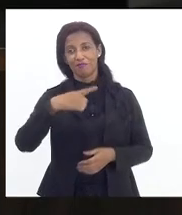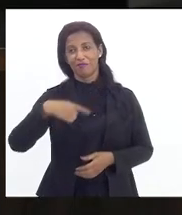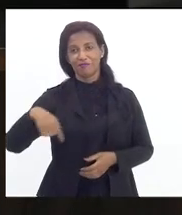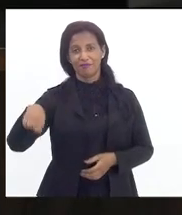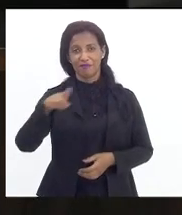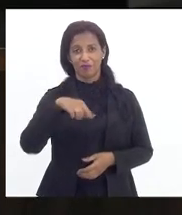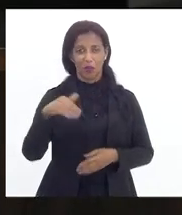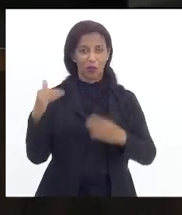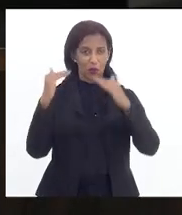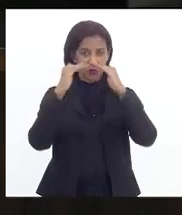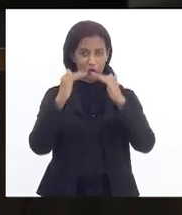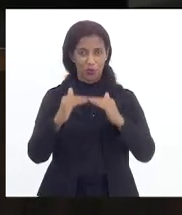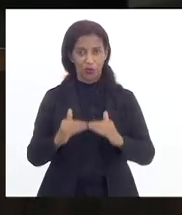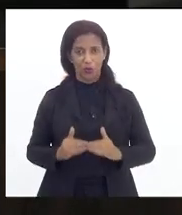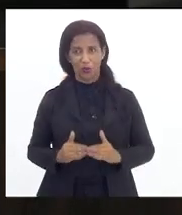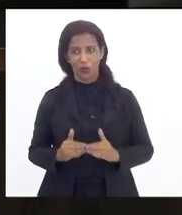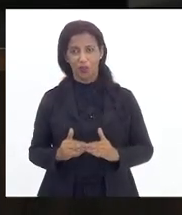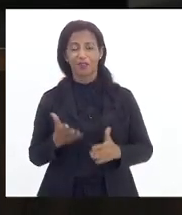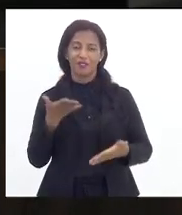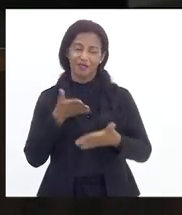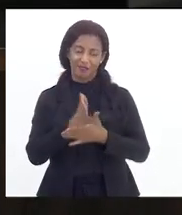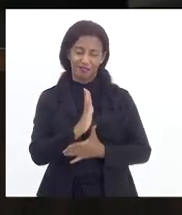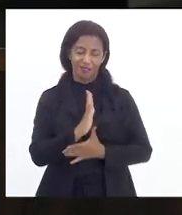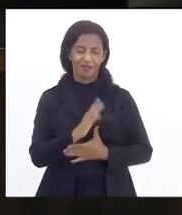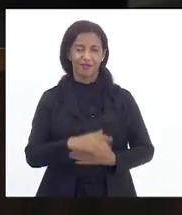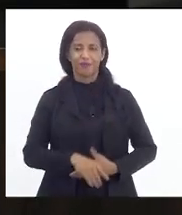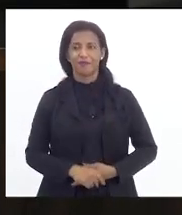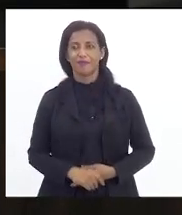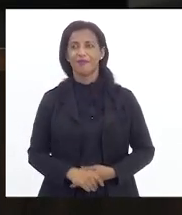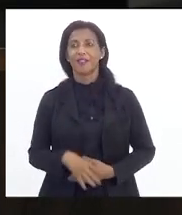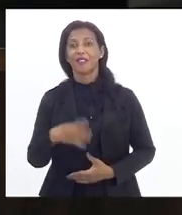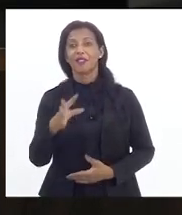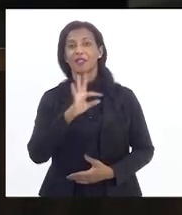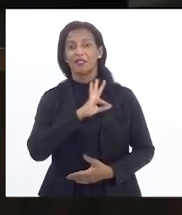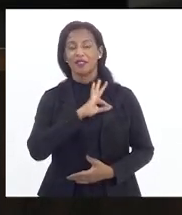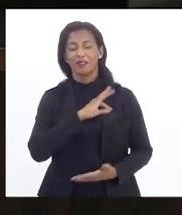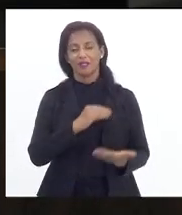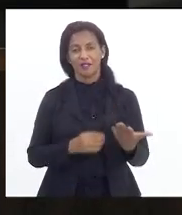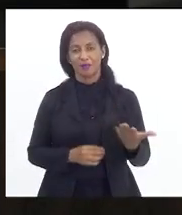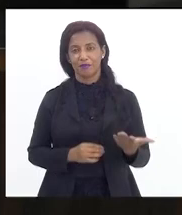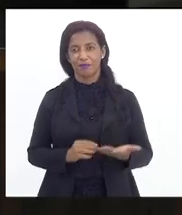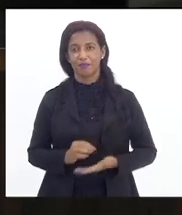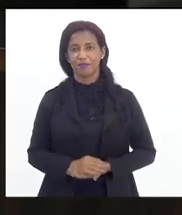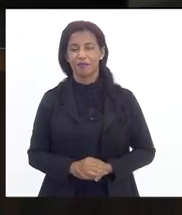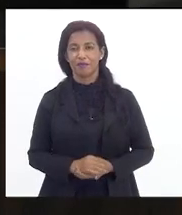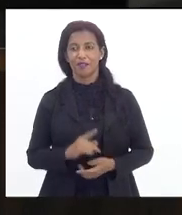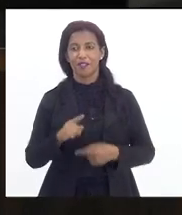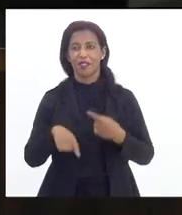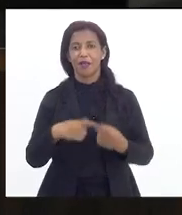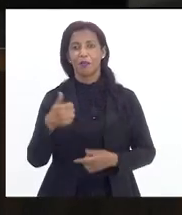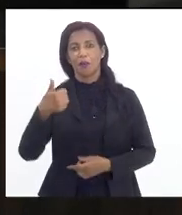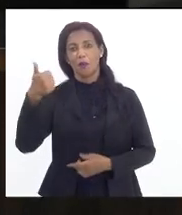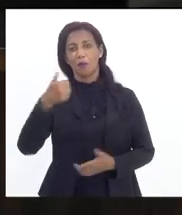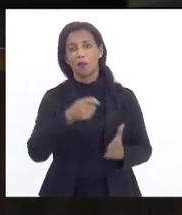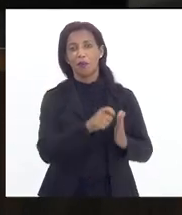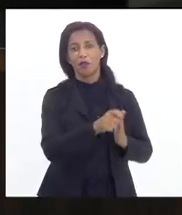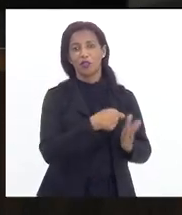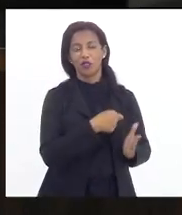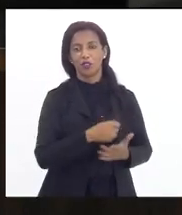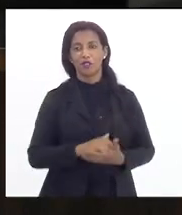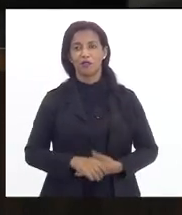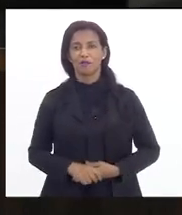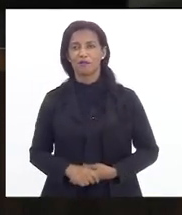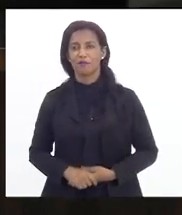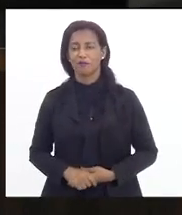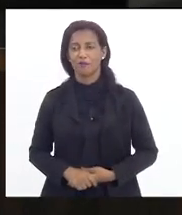que concordo plenamente Como estão aprovado então deputada Marta Rocha com a palavra depois o primeiro inscrito logo